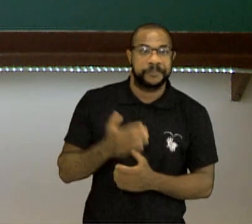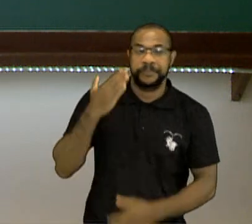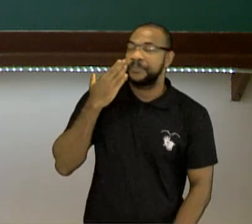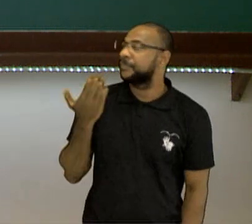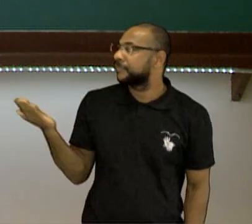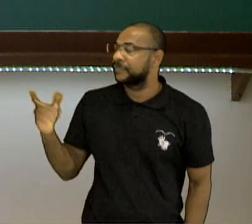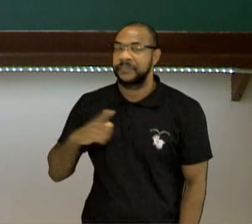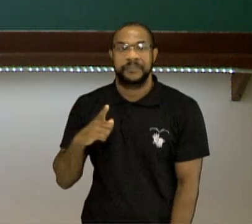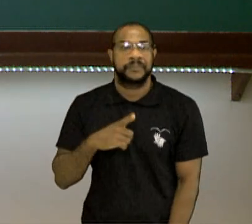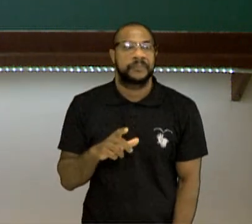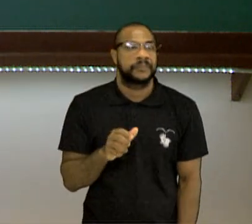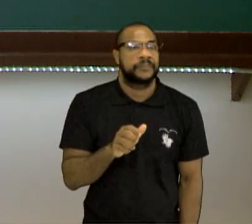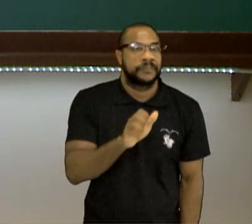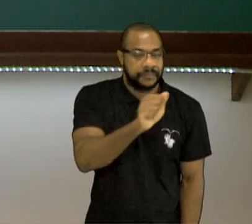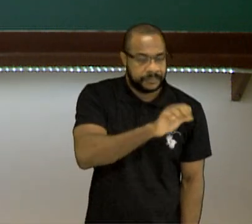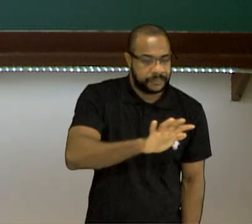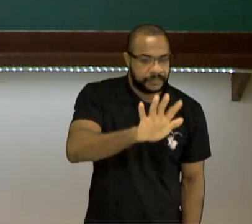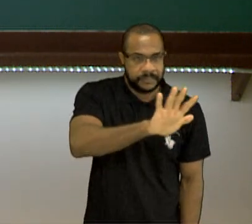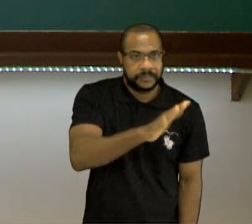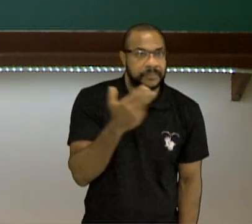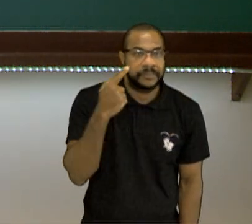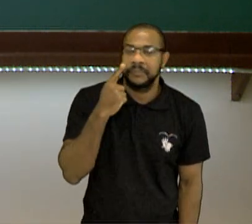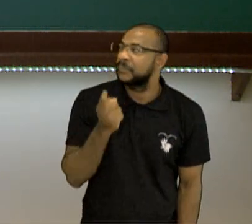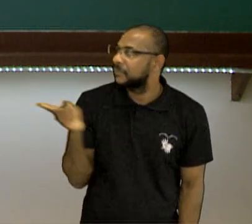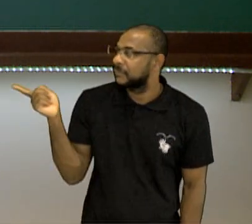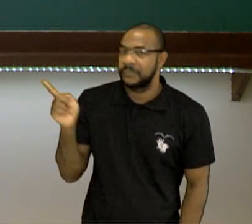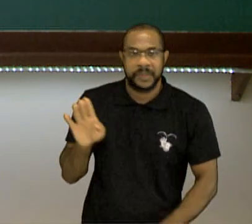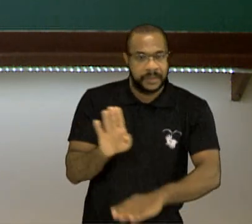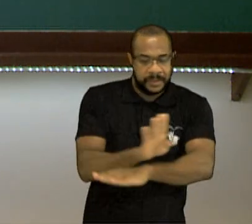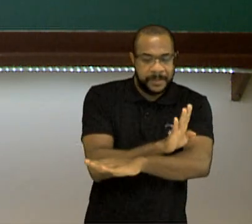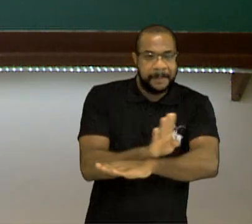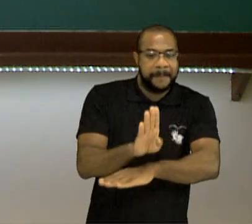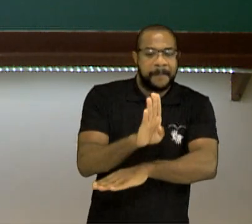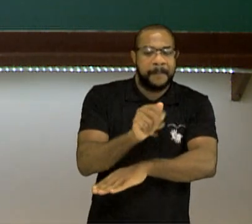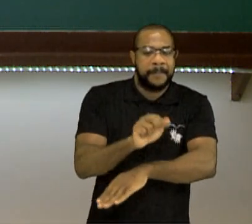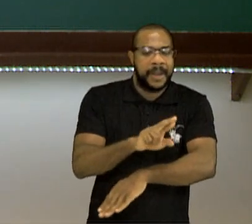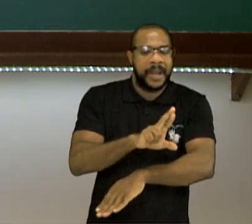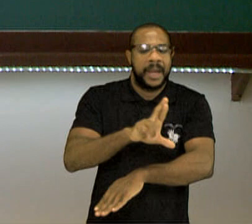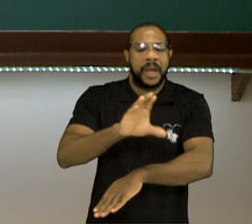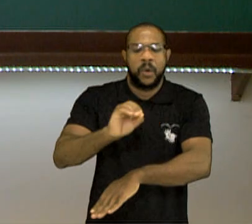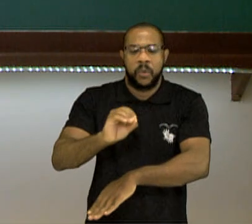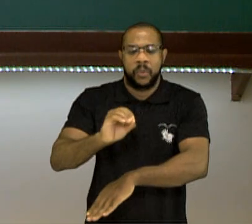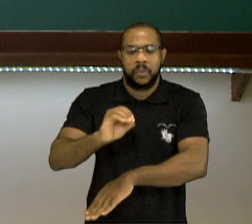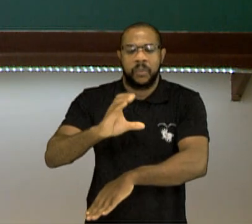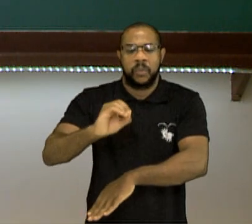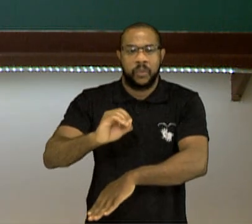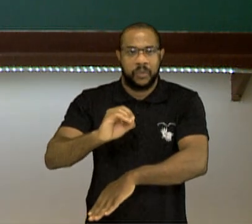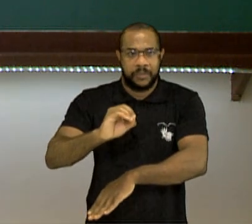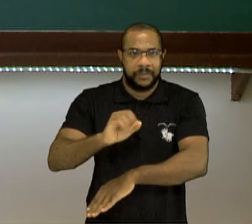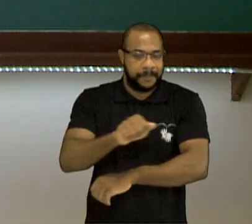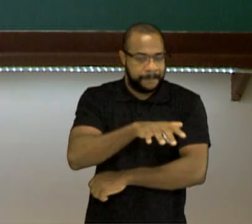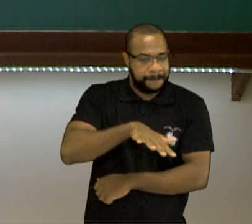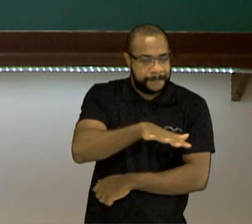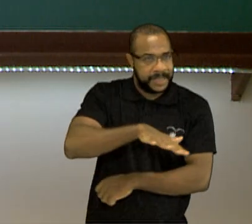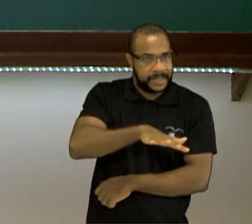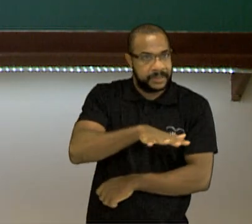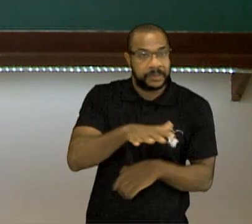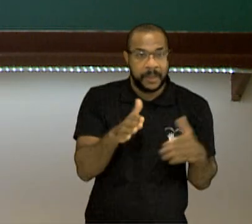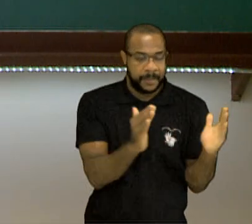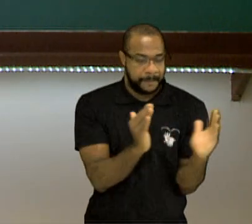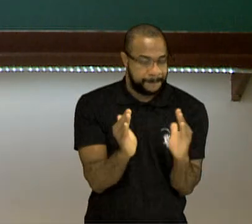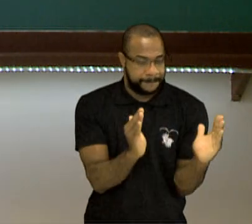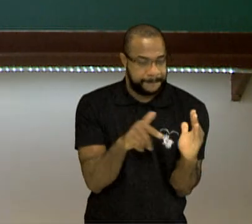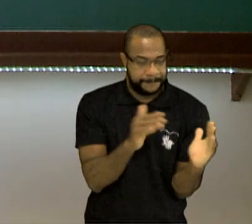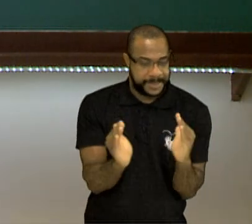uma pintura do período barroco, acho que você já deve ter ouvido falar, né, nesse período aí,